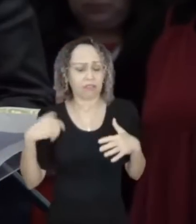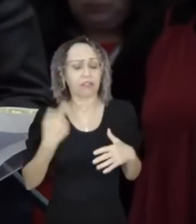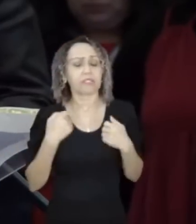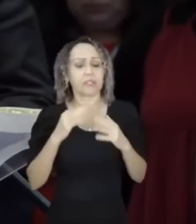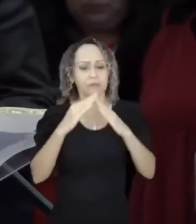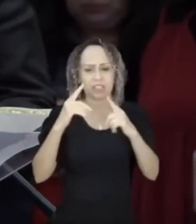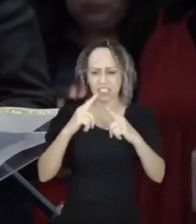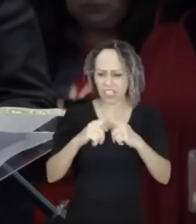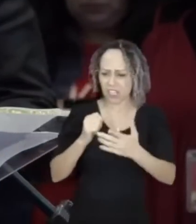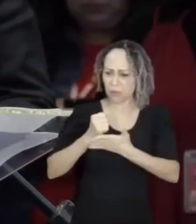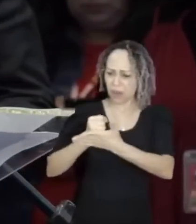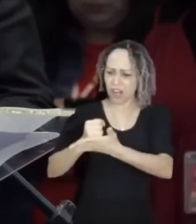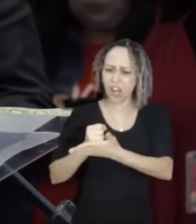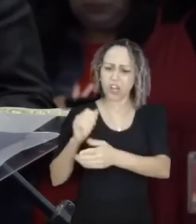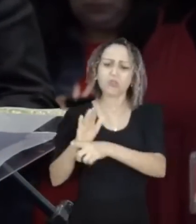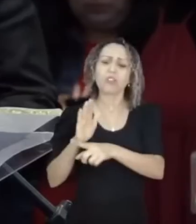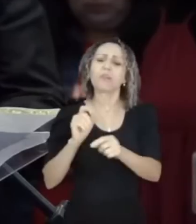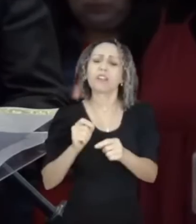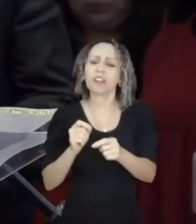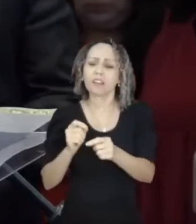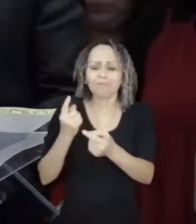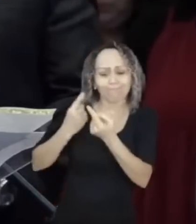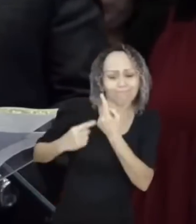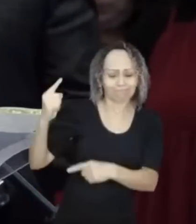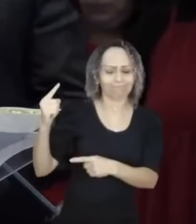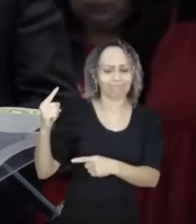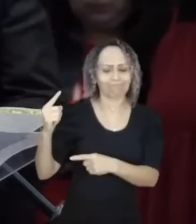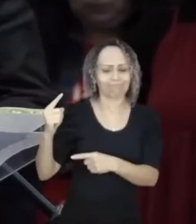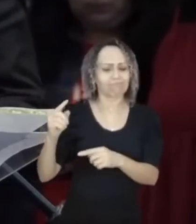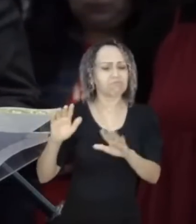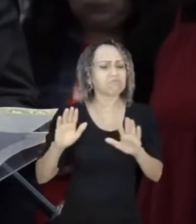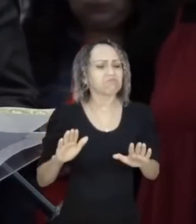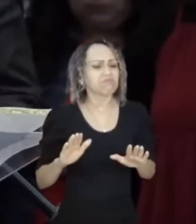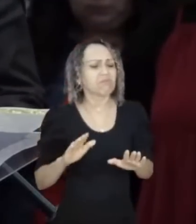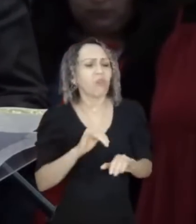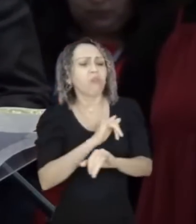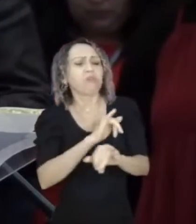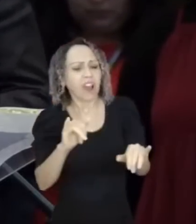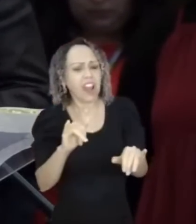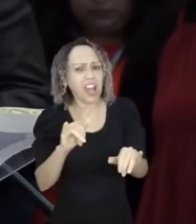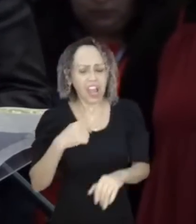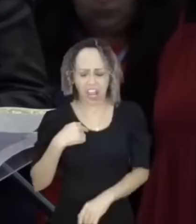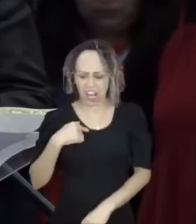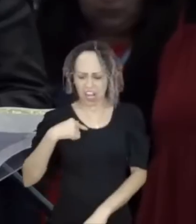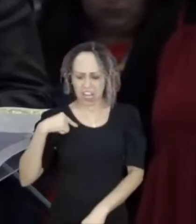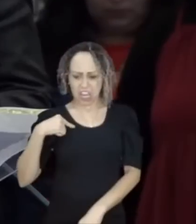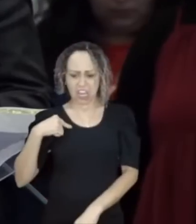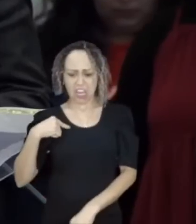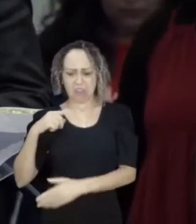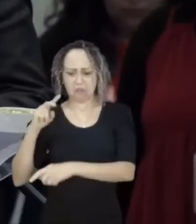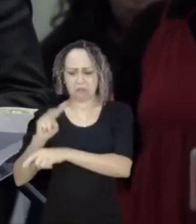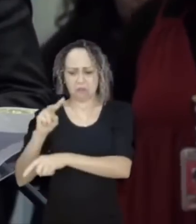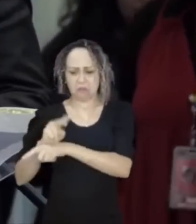antes, reverter esta situação. De nada adianta se dizer defensor da família e, ao mesmo tempo,